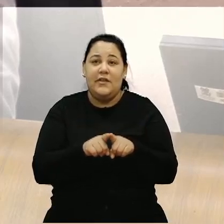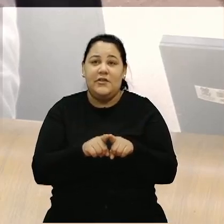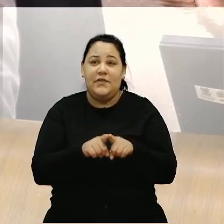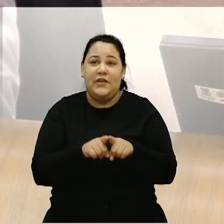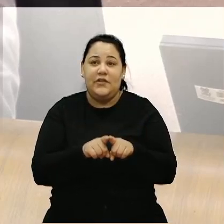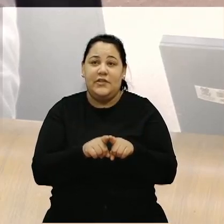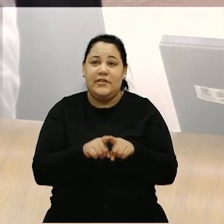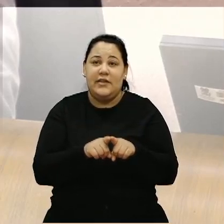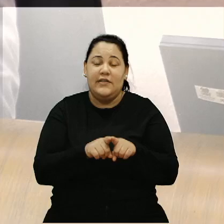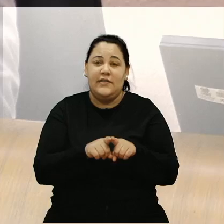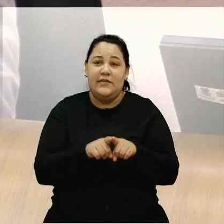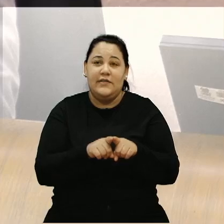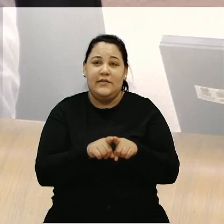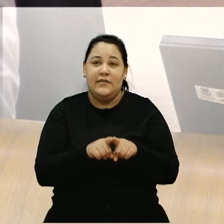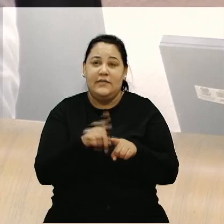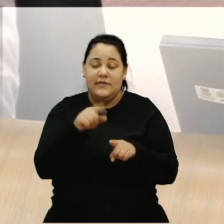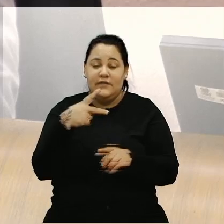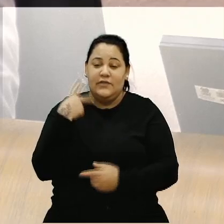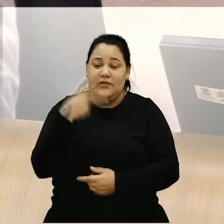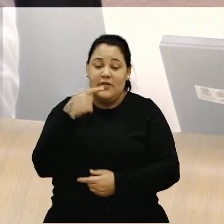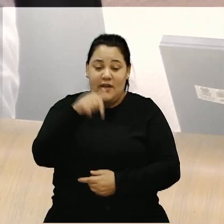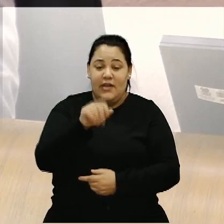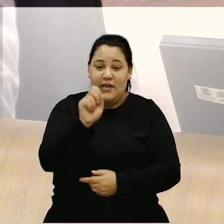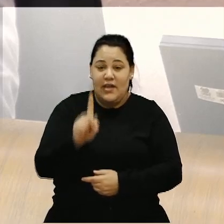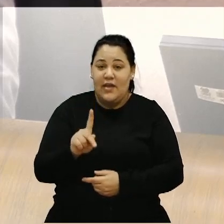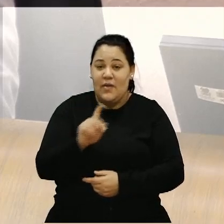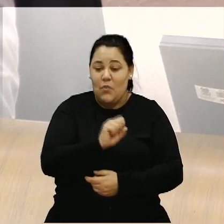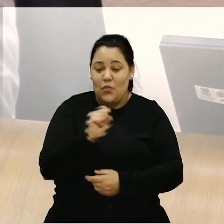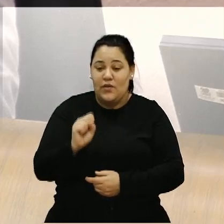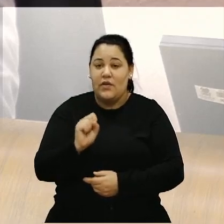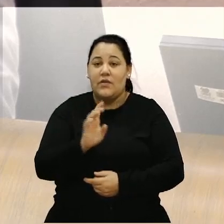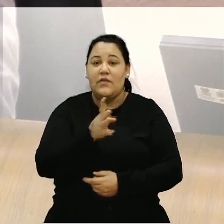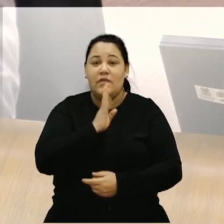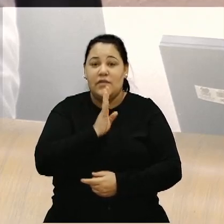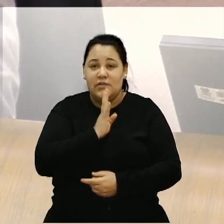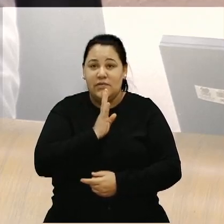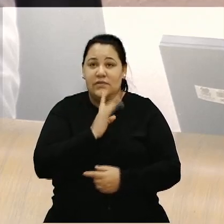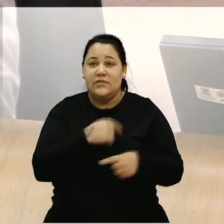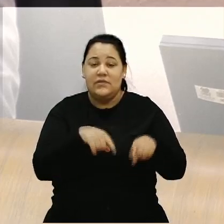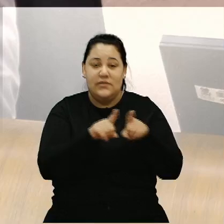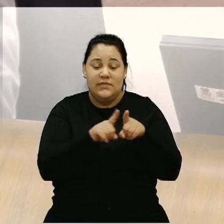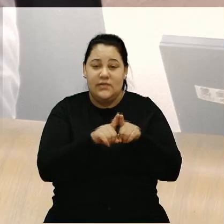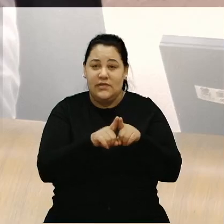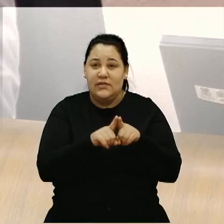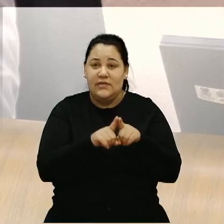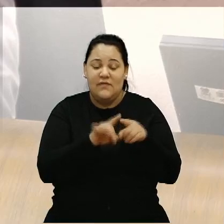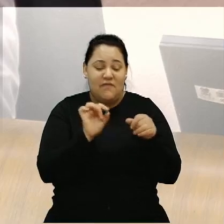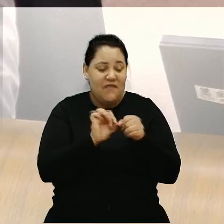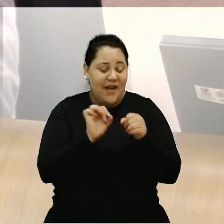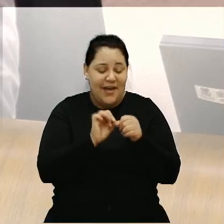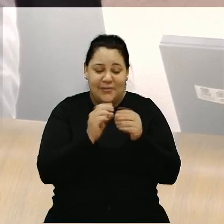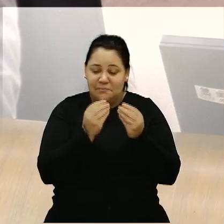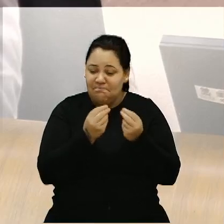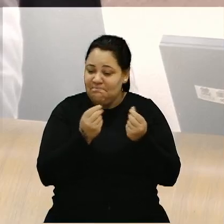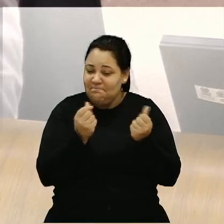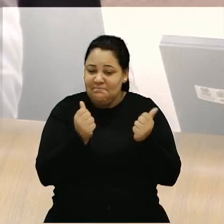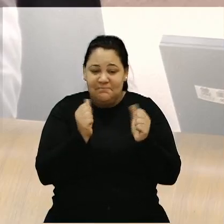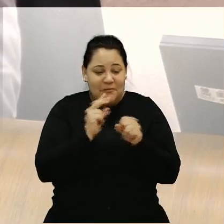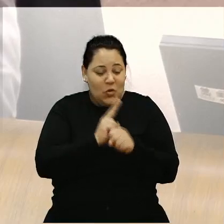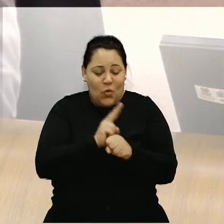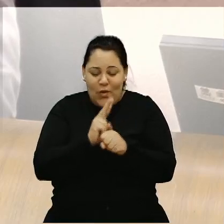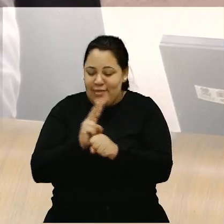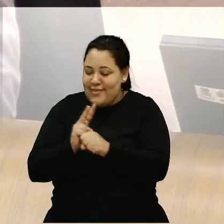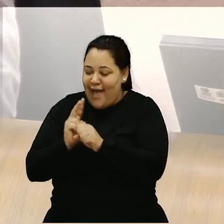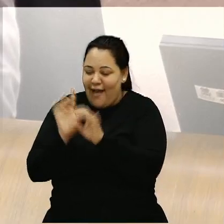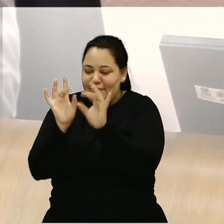inclusive convido aqui os colegas vereadores, aqueles que puderem lá conhecer. É feito com extremo cuidado cada uma das